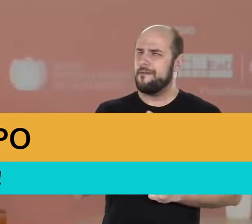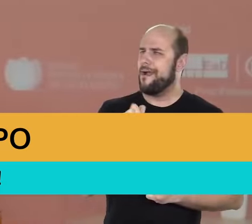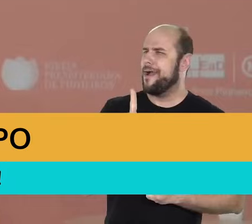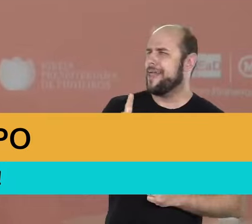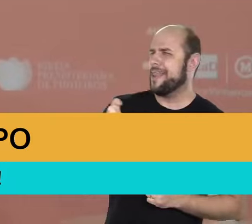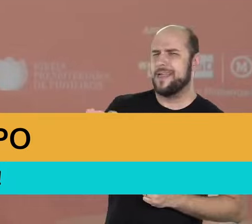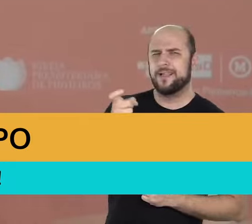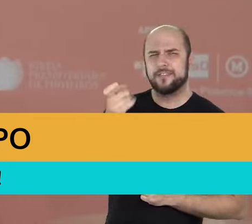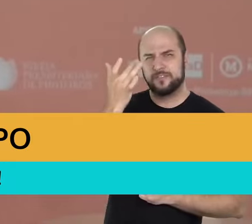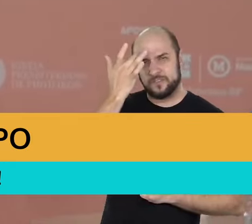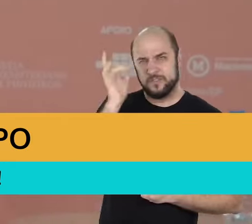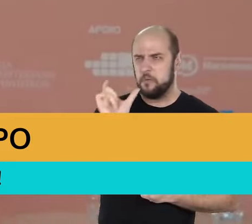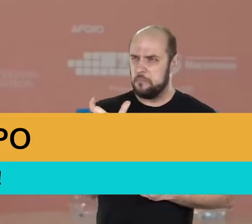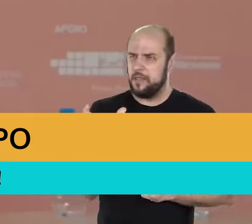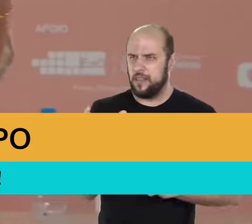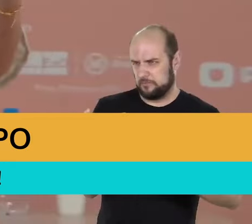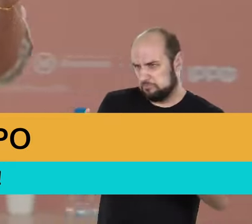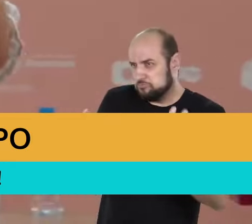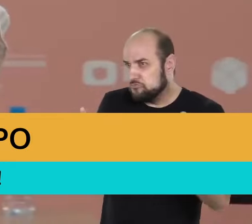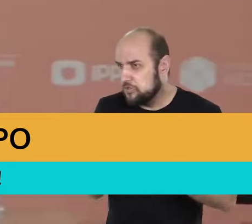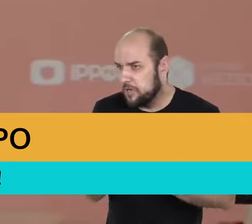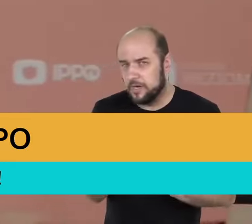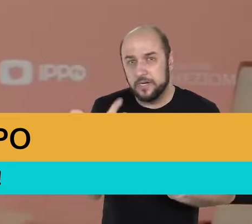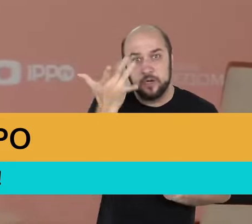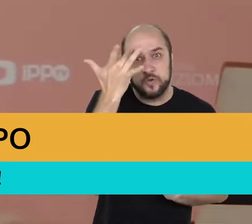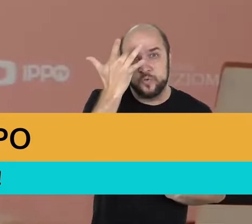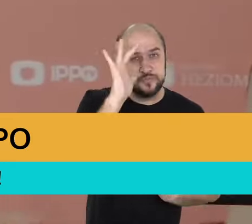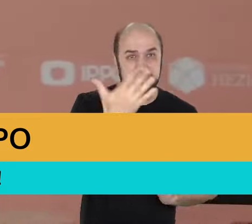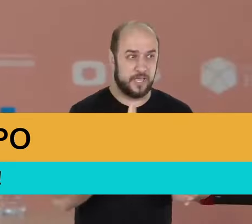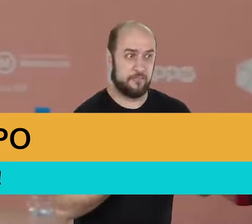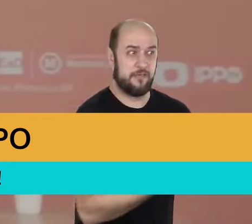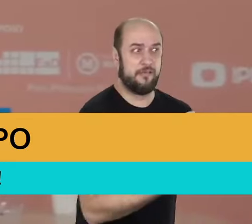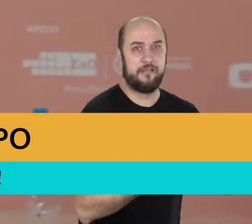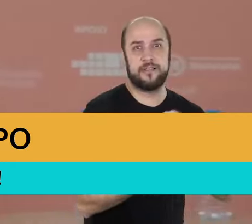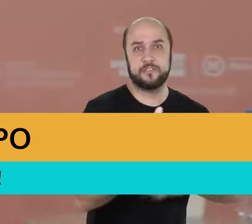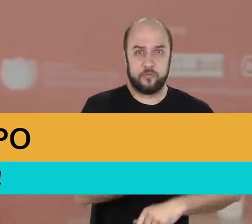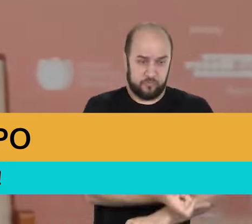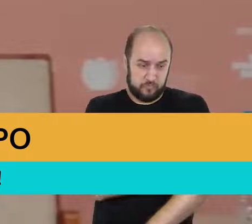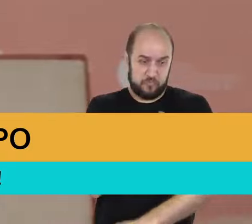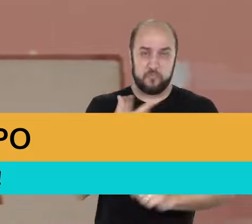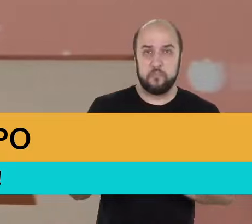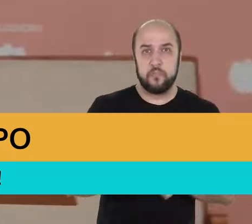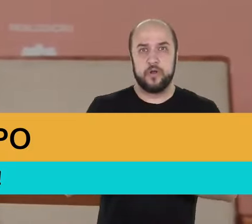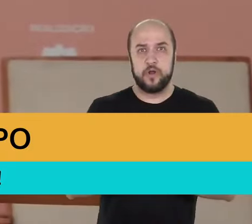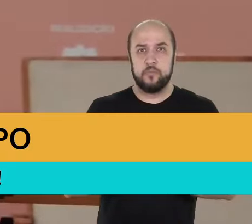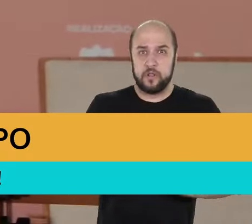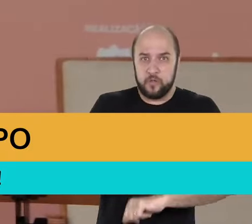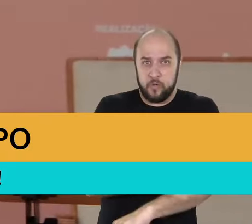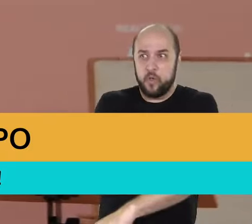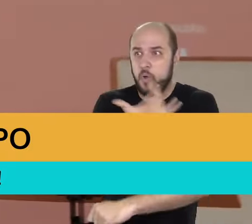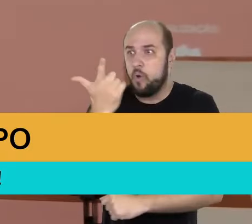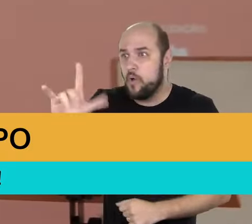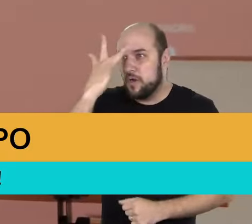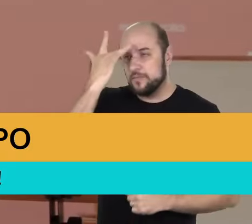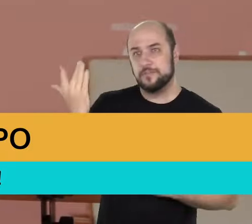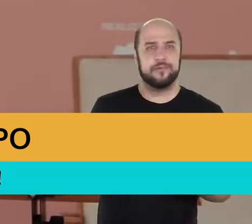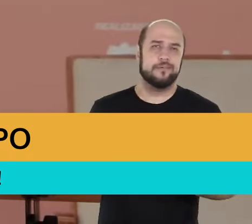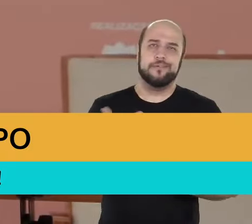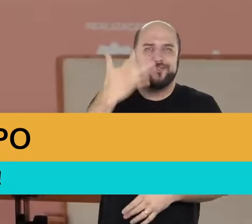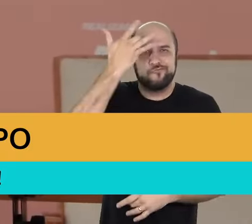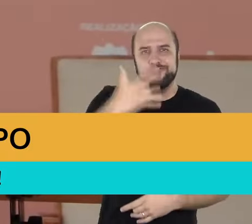assim. É um termo assim, não é? Que a gente não sabe lidar direito com as nossas emoções, nem com as emoções das outras pessoas. Gente, eu não